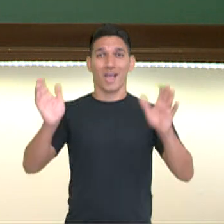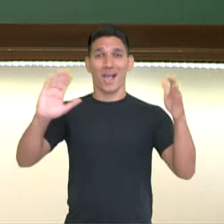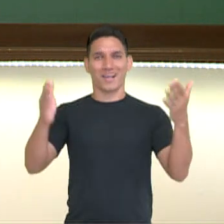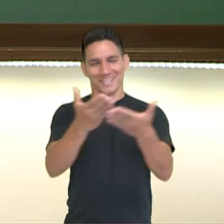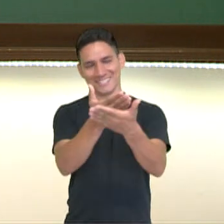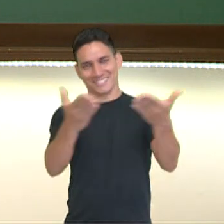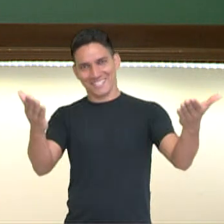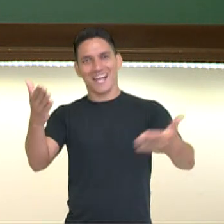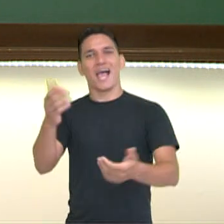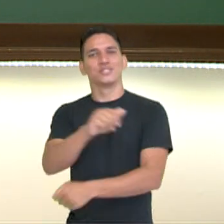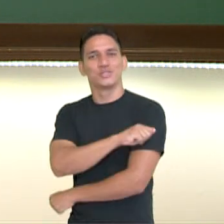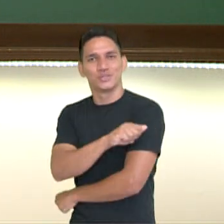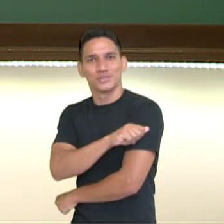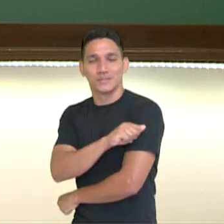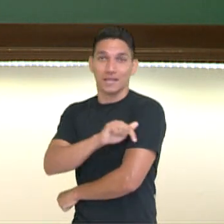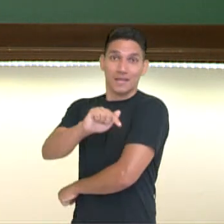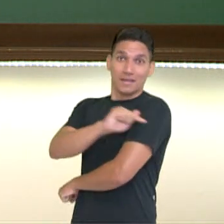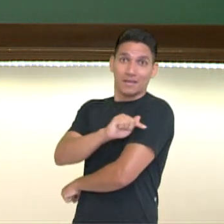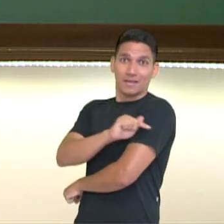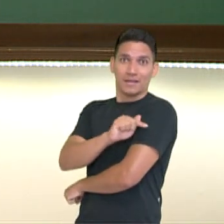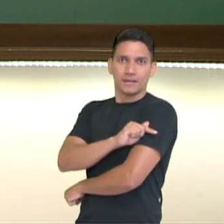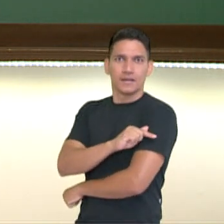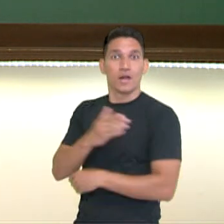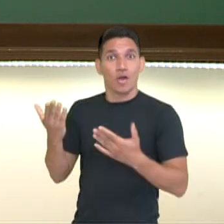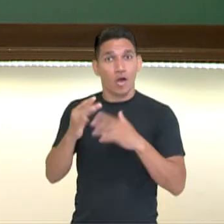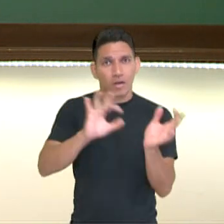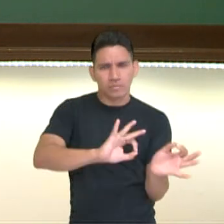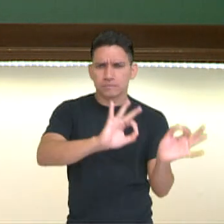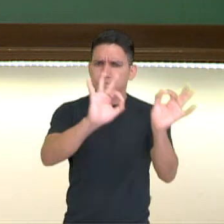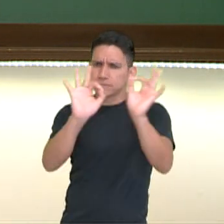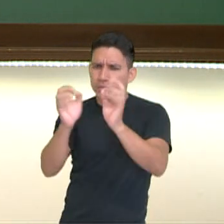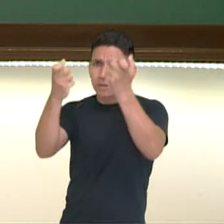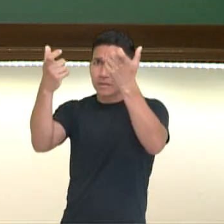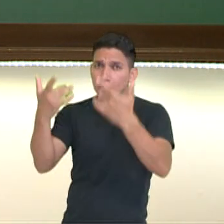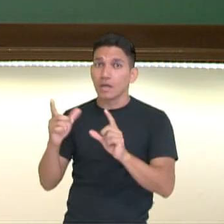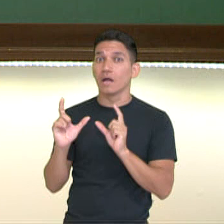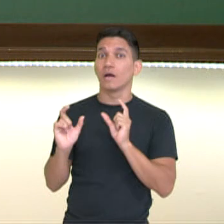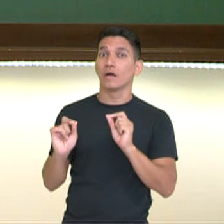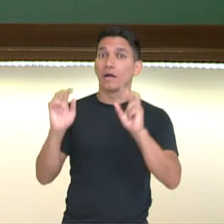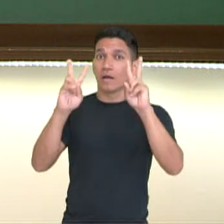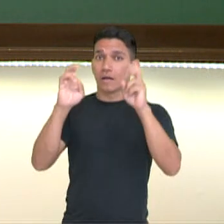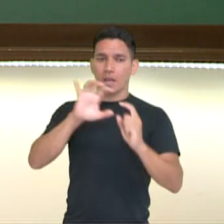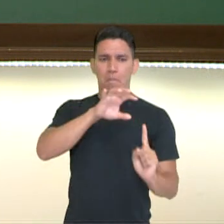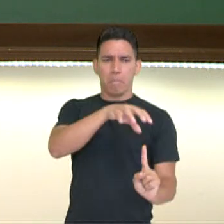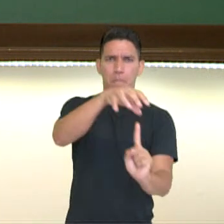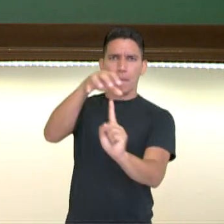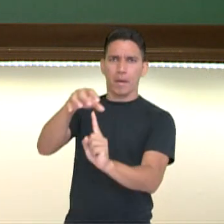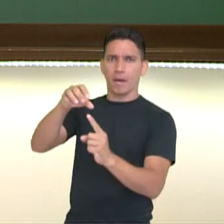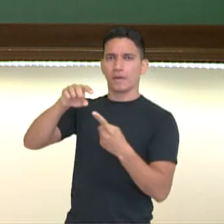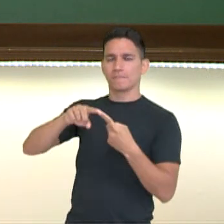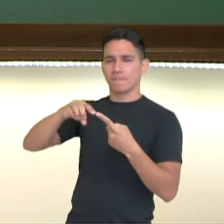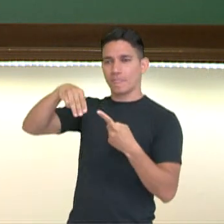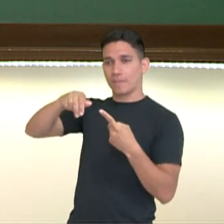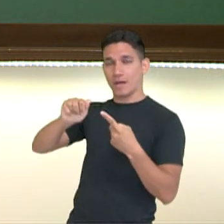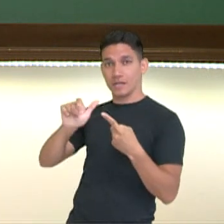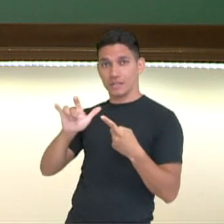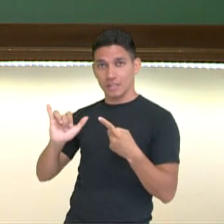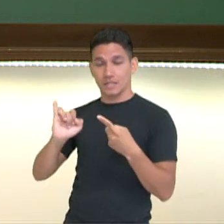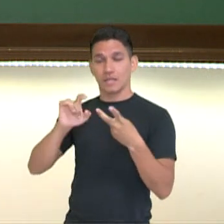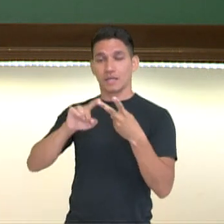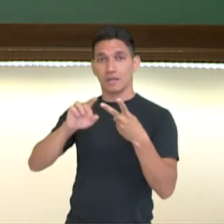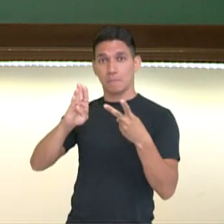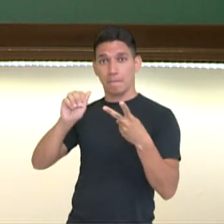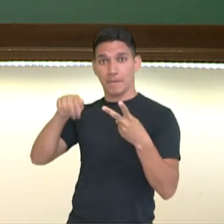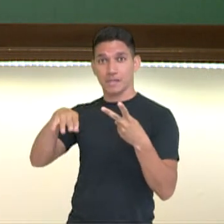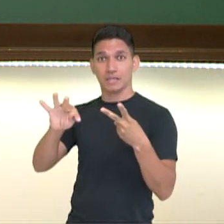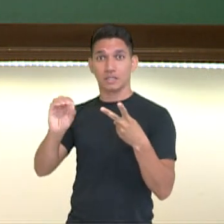Olá, estudantes do sétimo ano! Nesse vídeo vamos falar sobre o reino de Mali, os Bantus e o